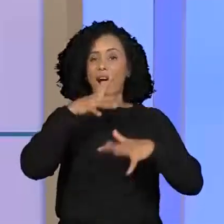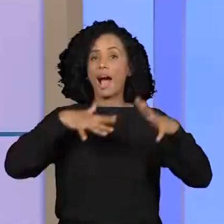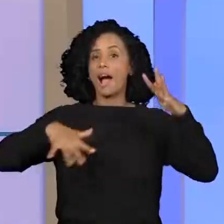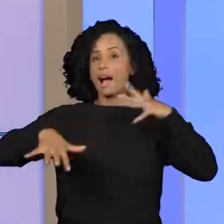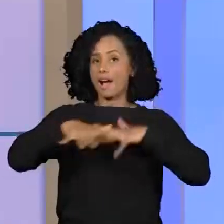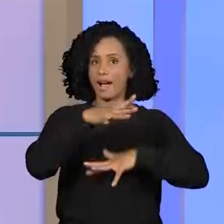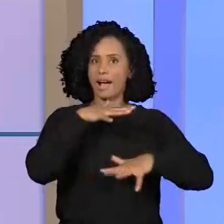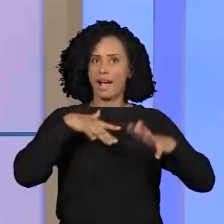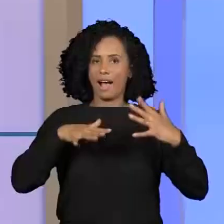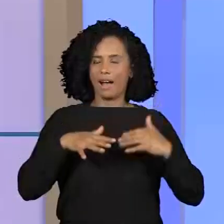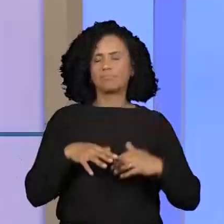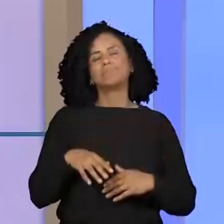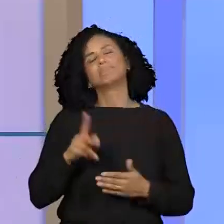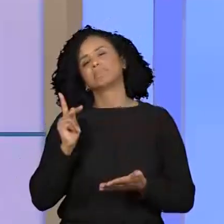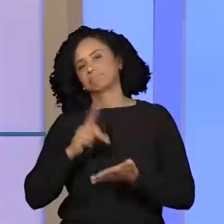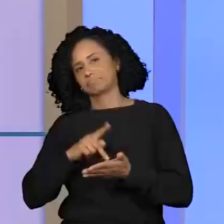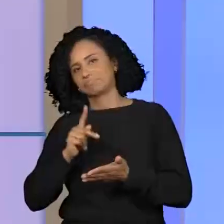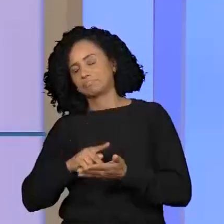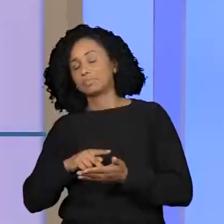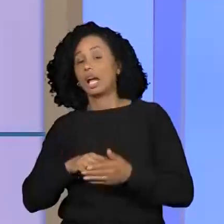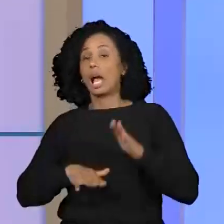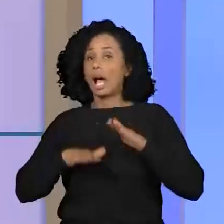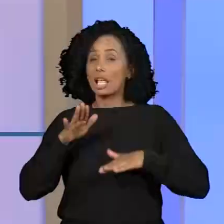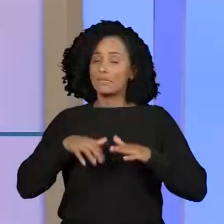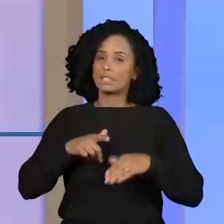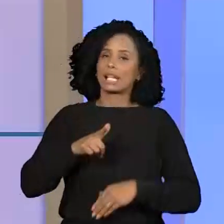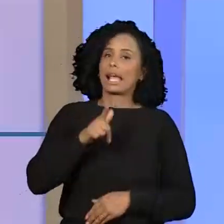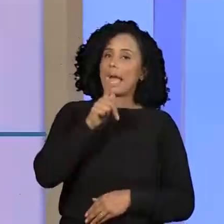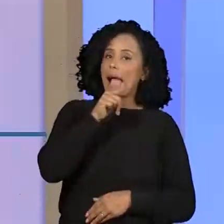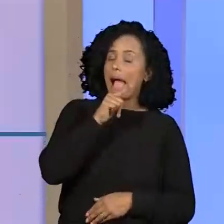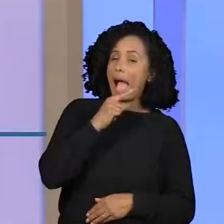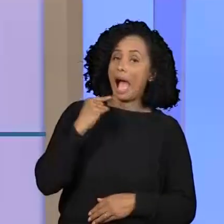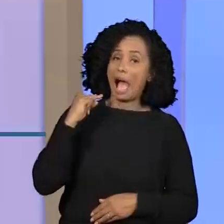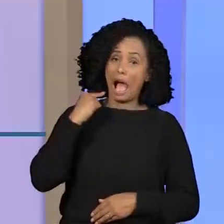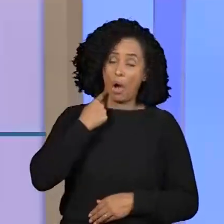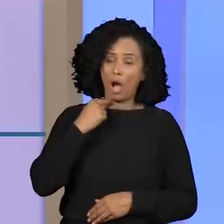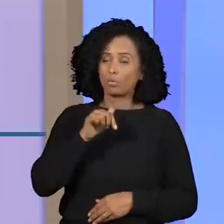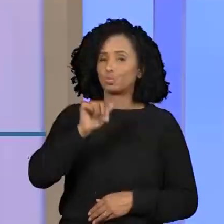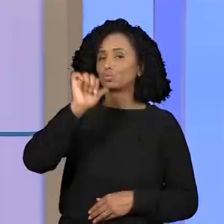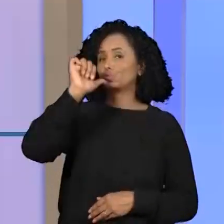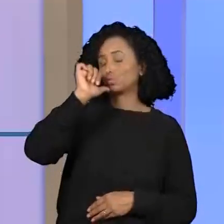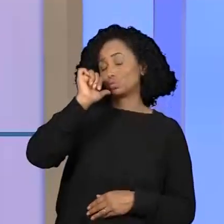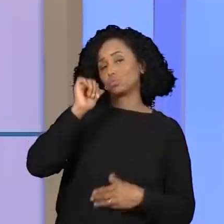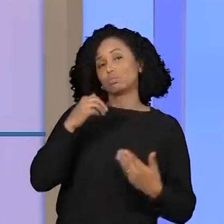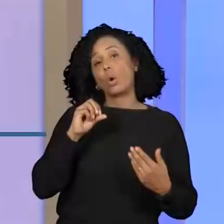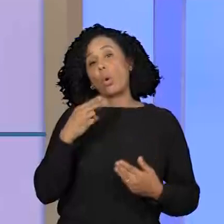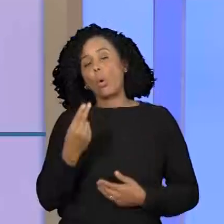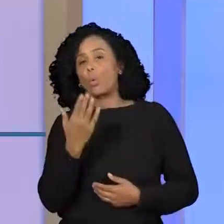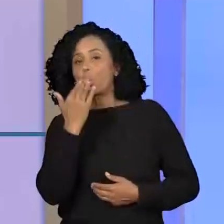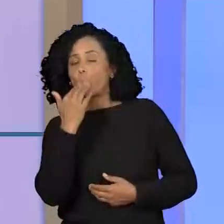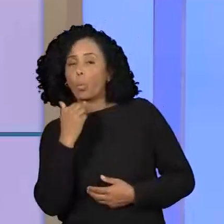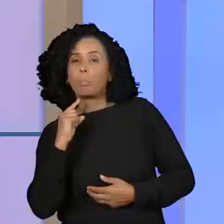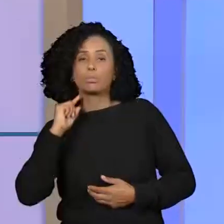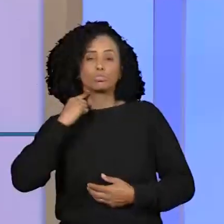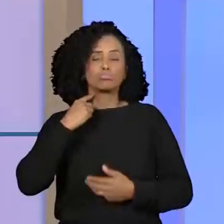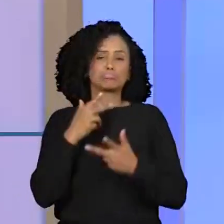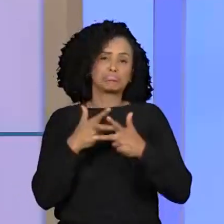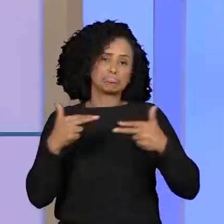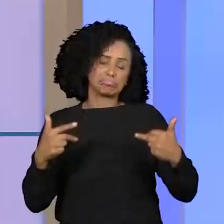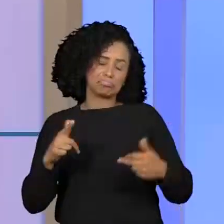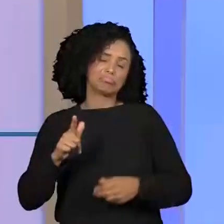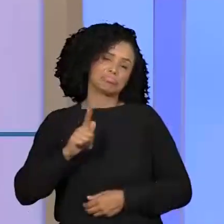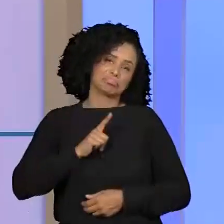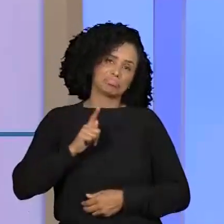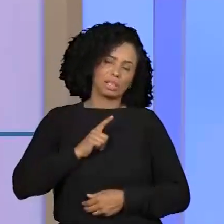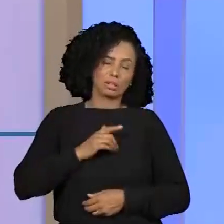água contaminada ou pela ingestão de alimentos contaminados. Um exemplo, né, dentro dessas bactérias